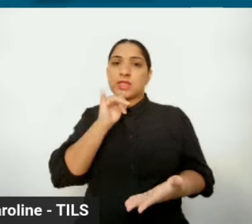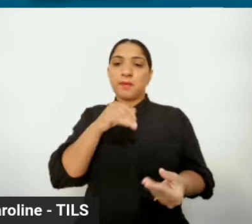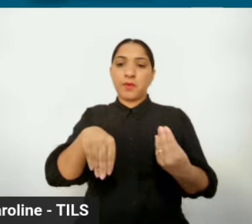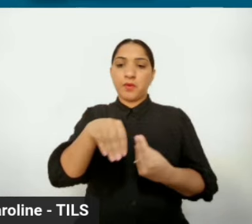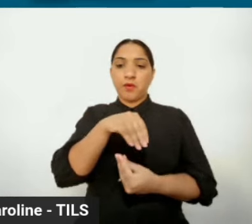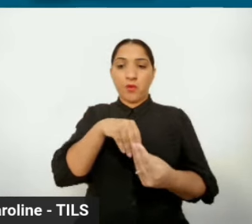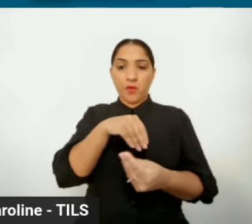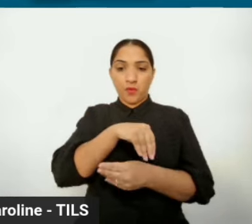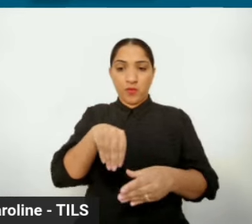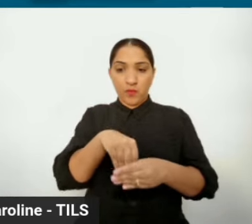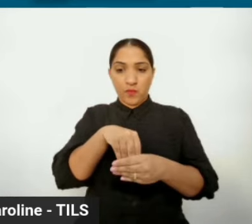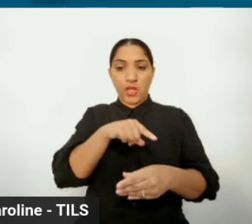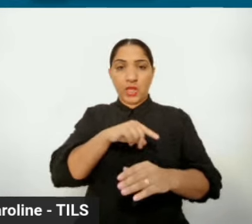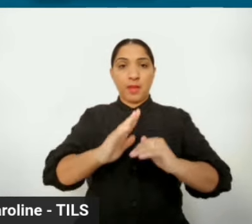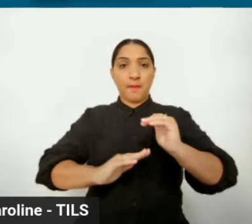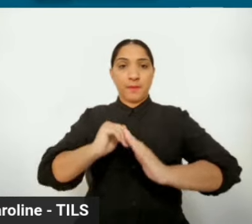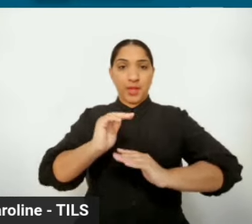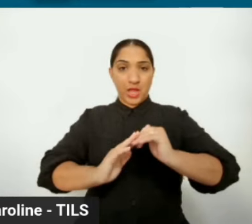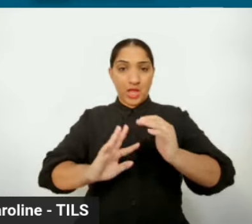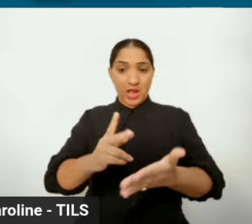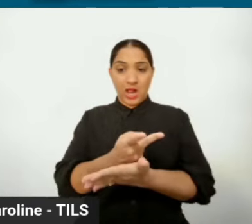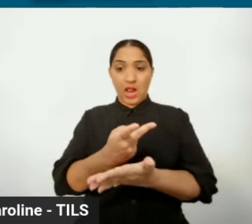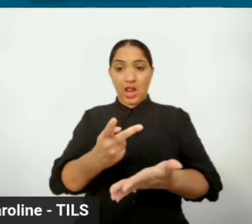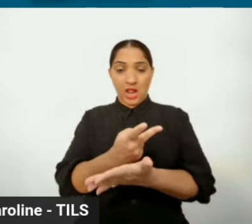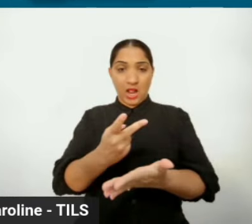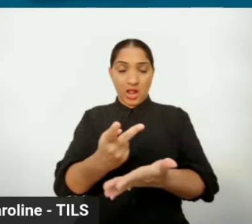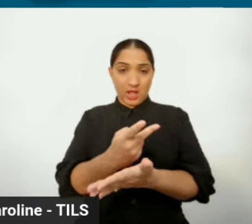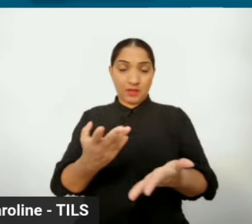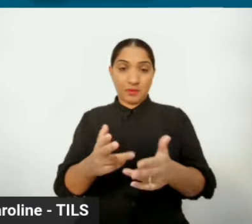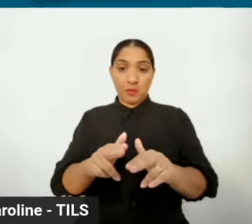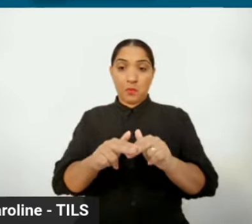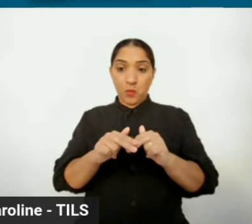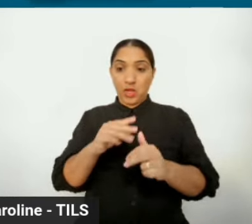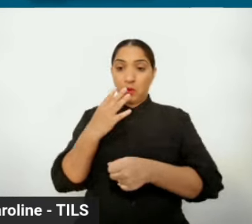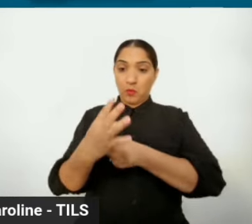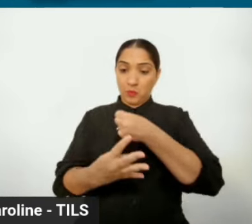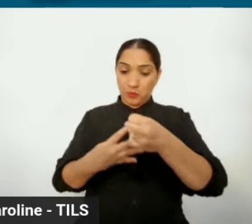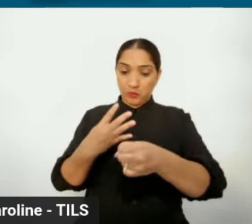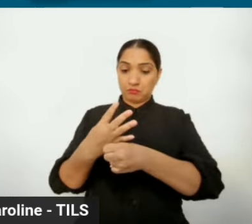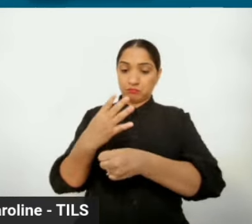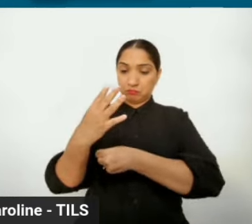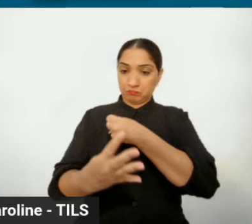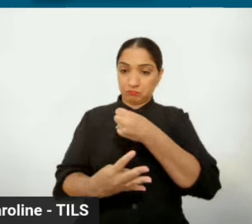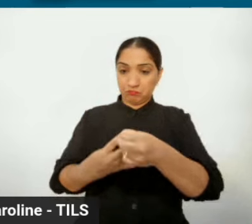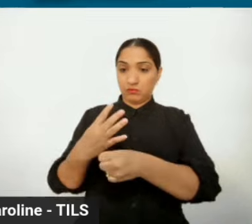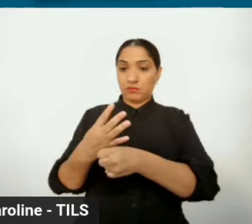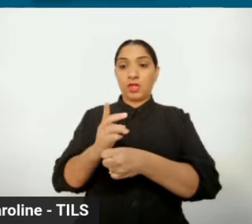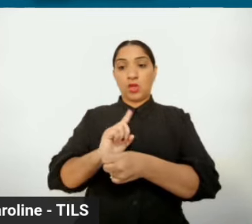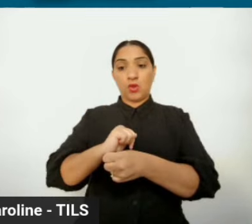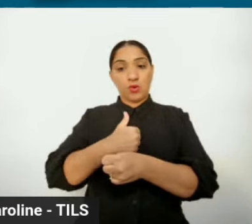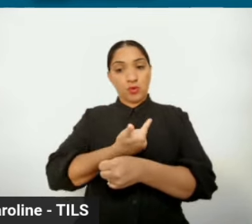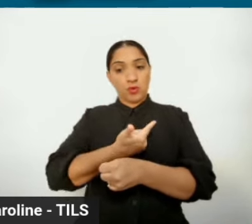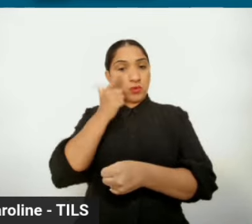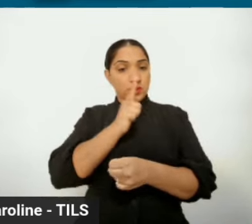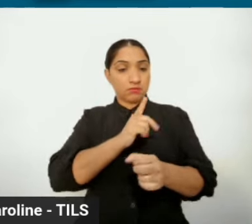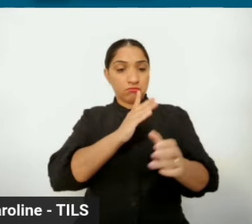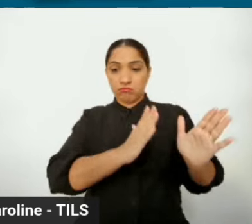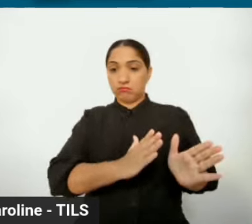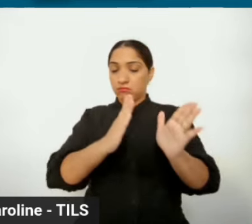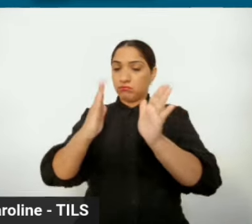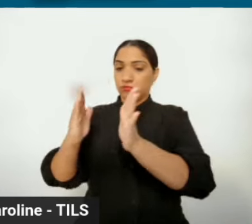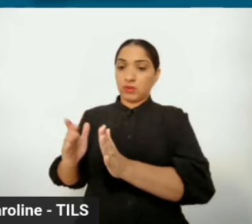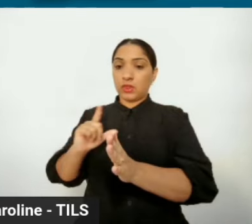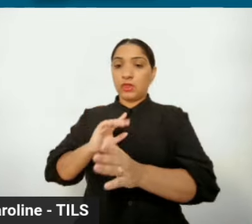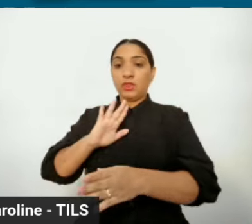de prática ilícita. Mas é por isso que, a cada 4 anos, a legislação nos confere esse direito de ir às